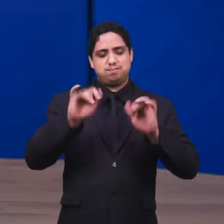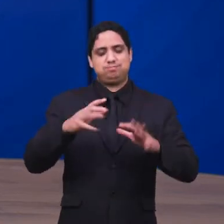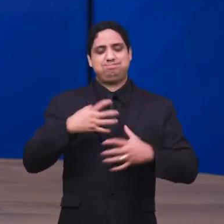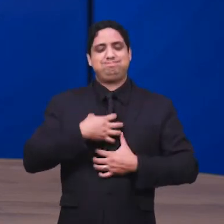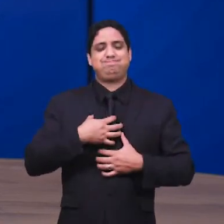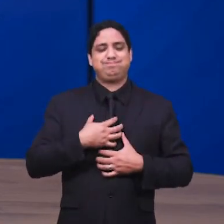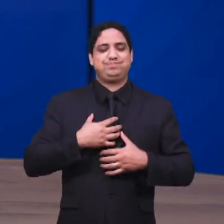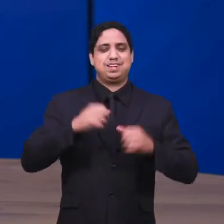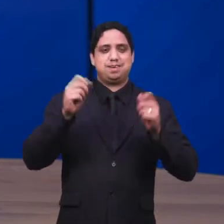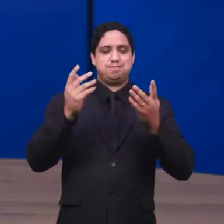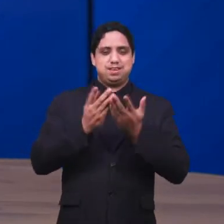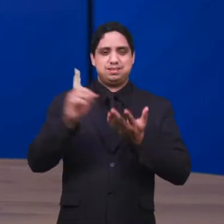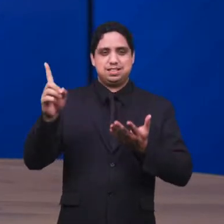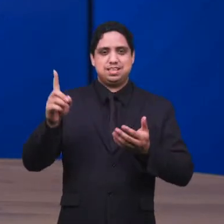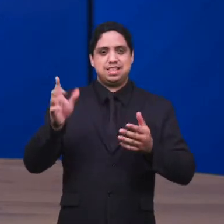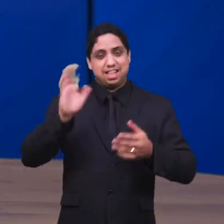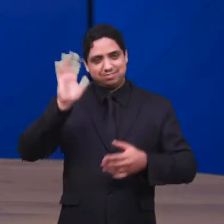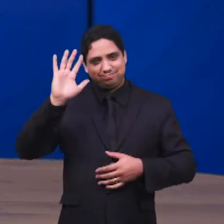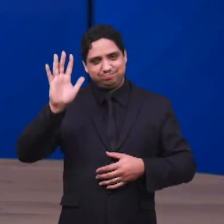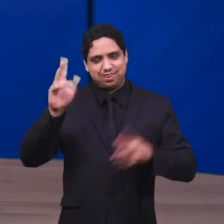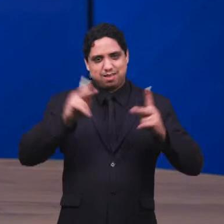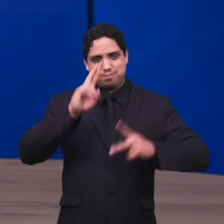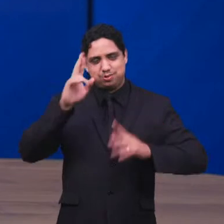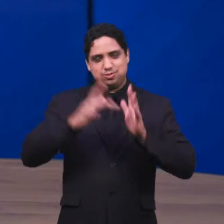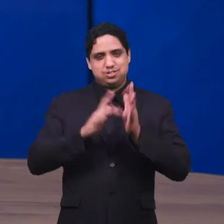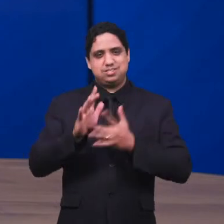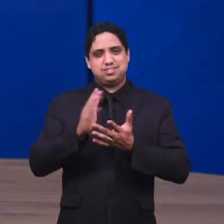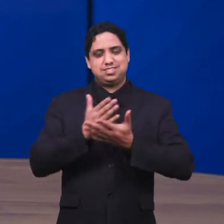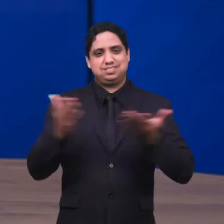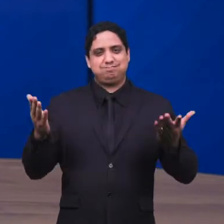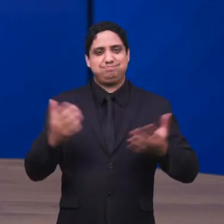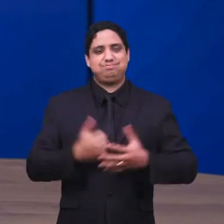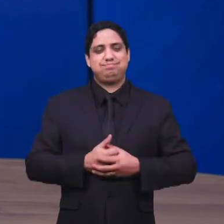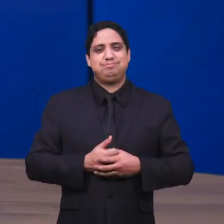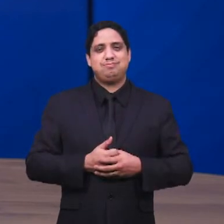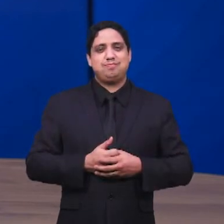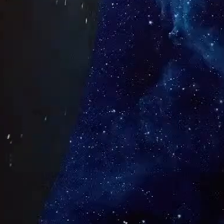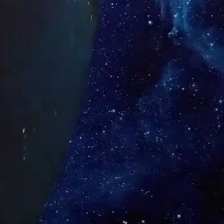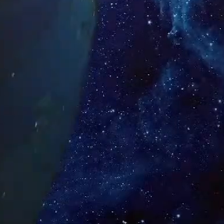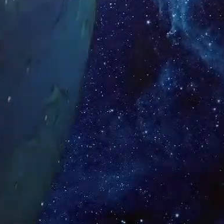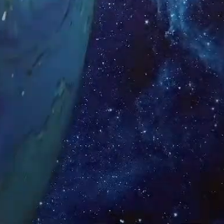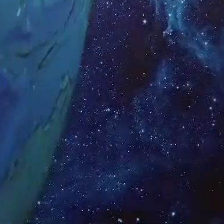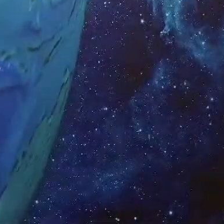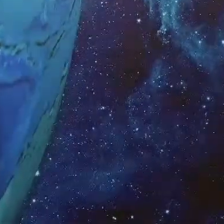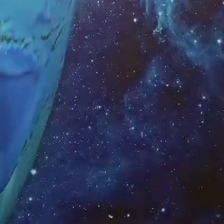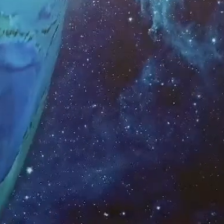para receber a bênção do ensino da palavra do Senhor. Até lá, então, a paz do Senhor Jesus.